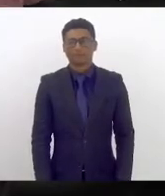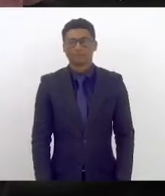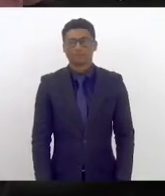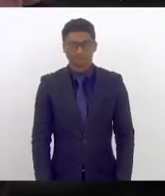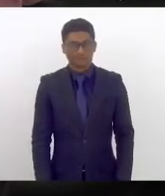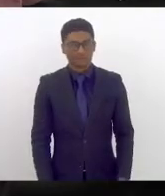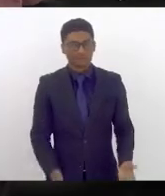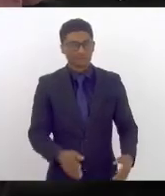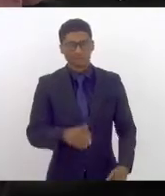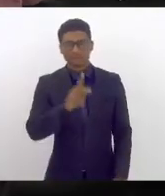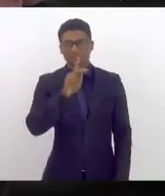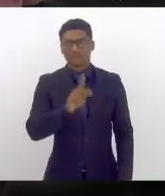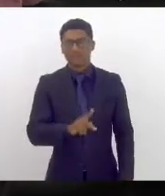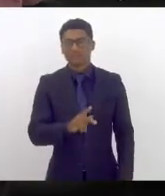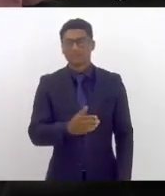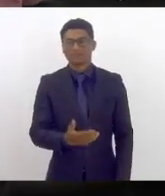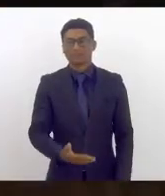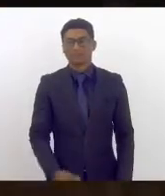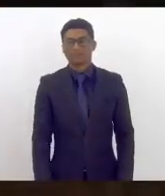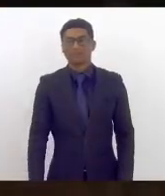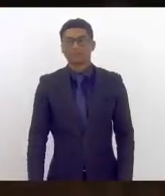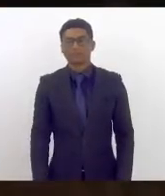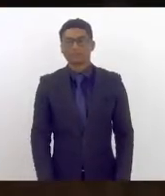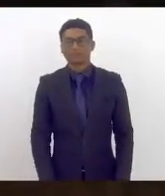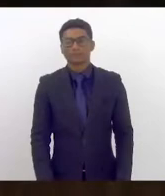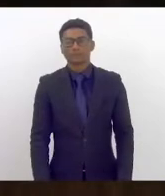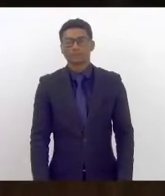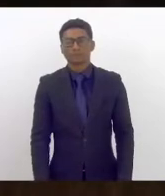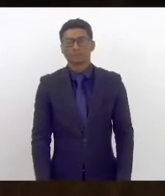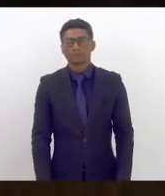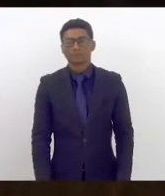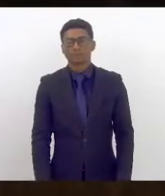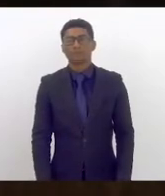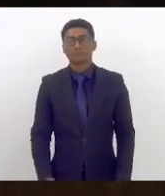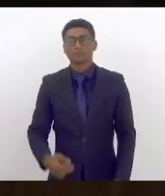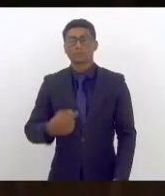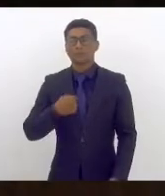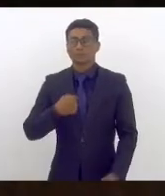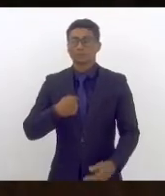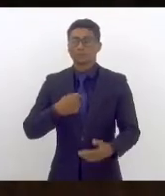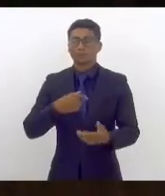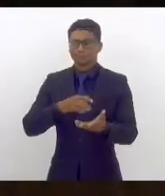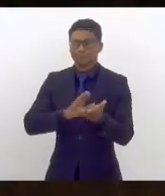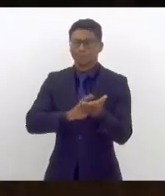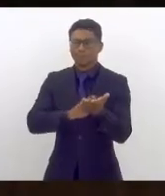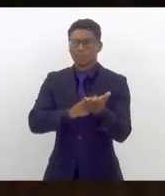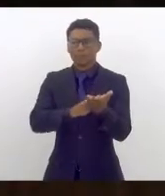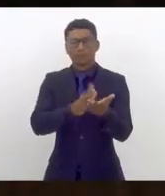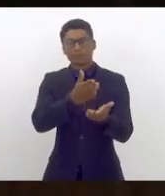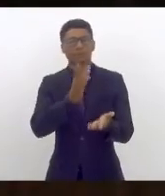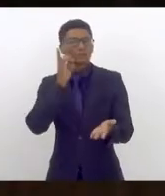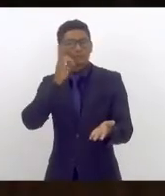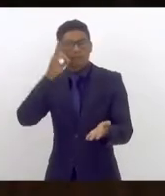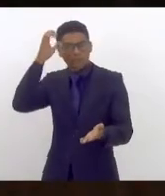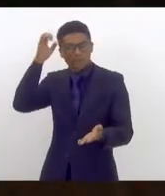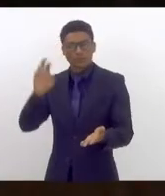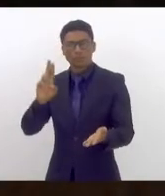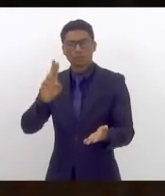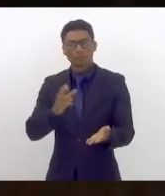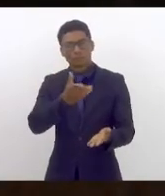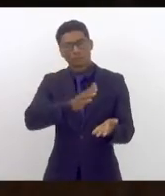Presidente eu quero iniciar louvando Inclusive a iniciativa da deputada tia